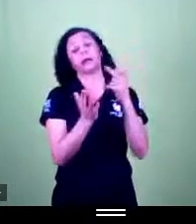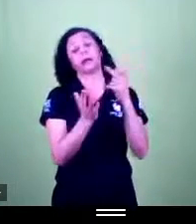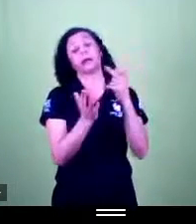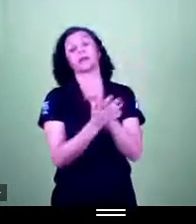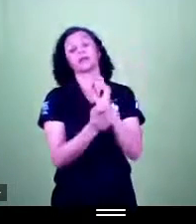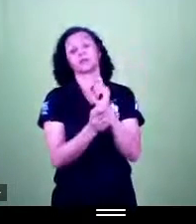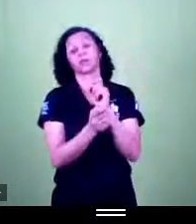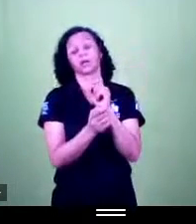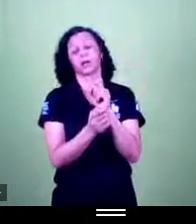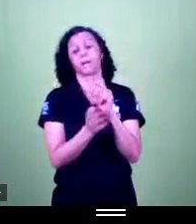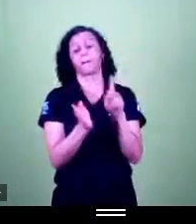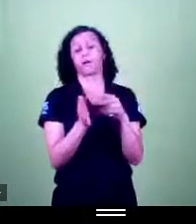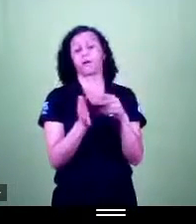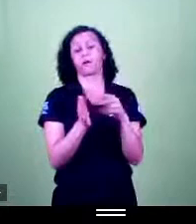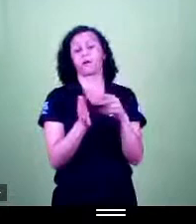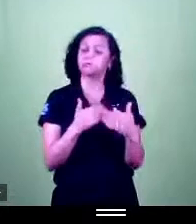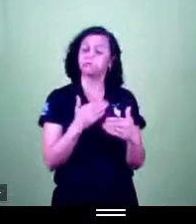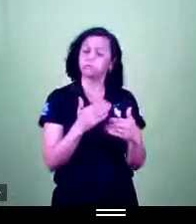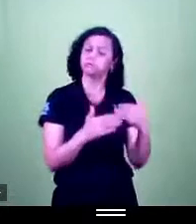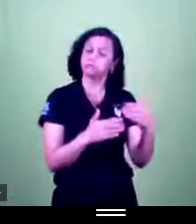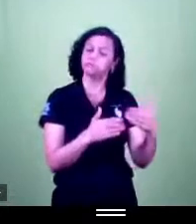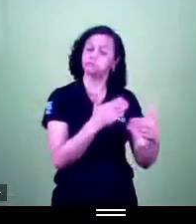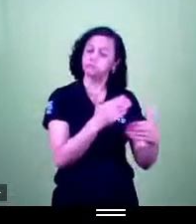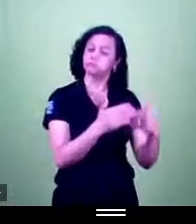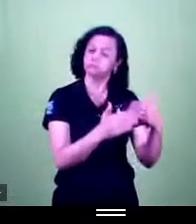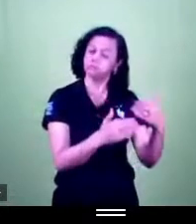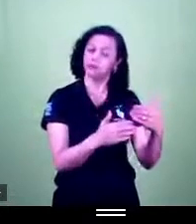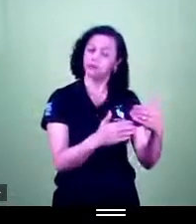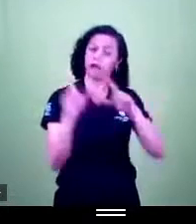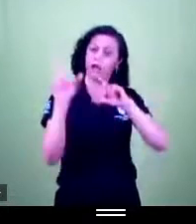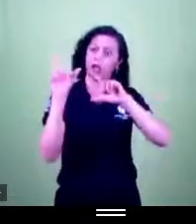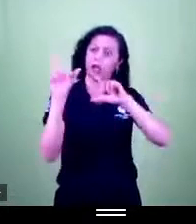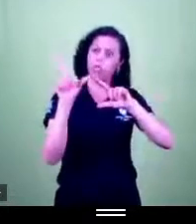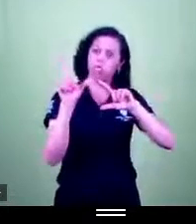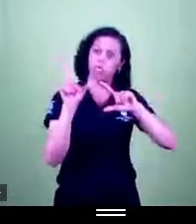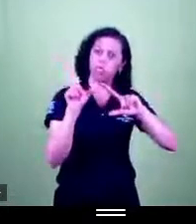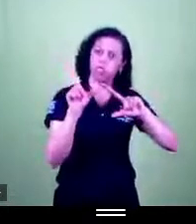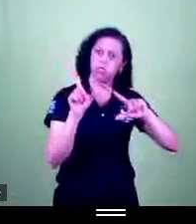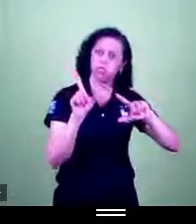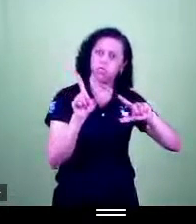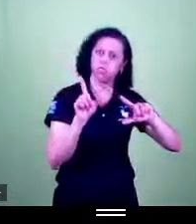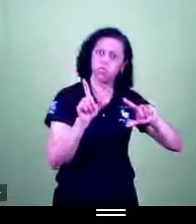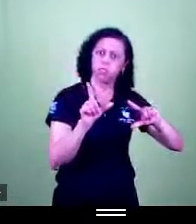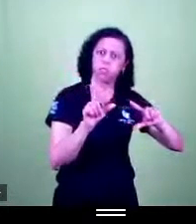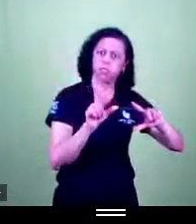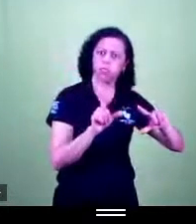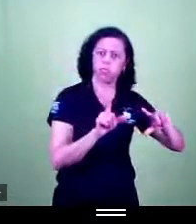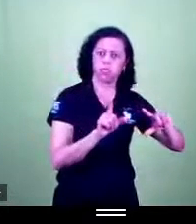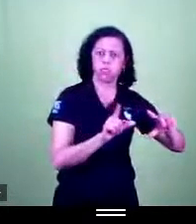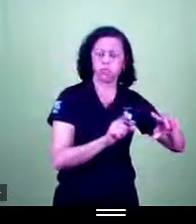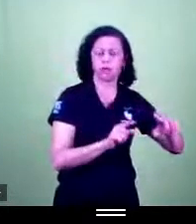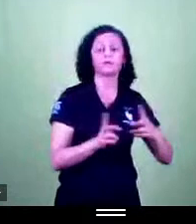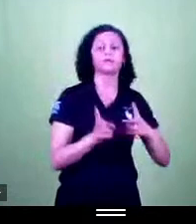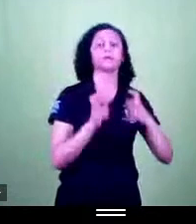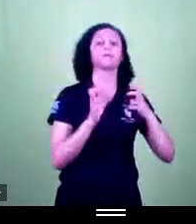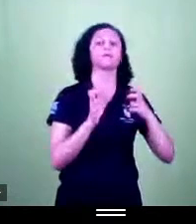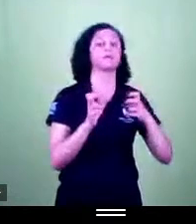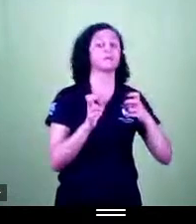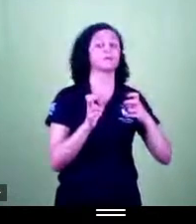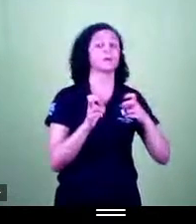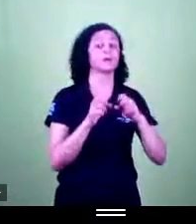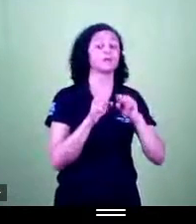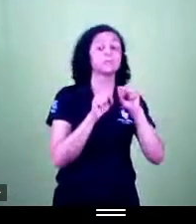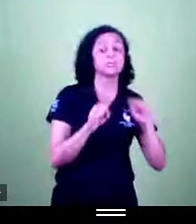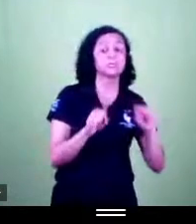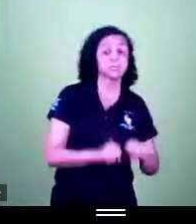aí todo um processo óbvio, né? A frequência começa a cair e depois você vai observando a frequência do sistema caindo, quando